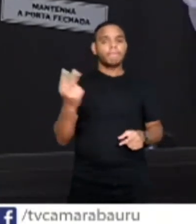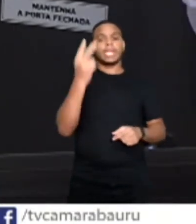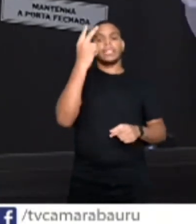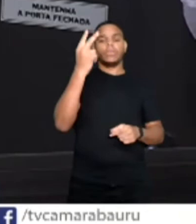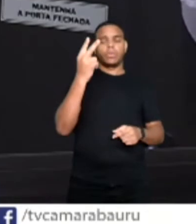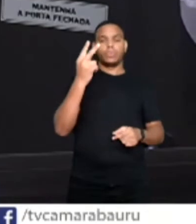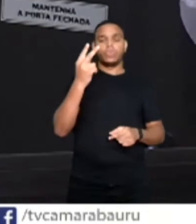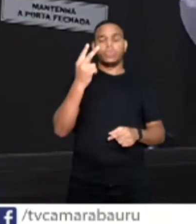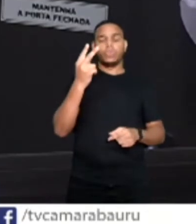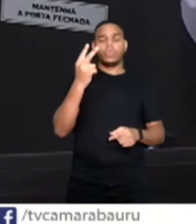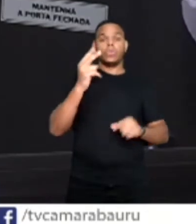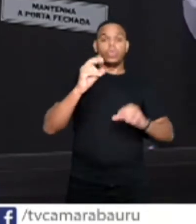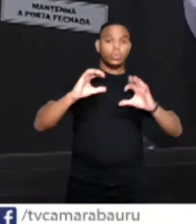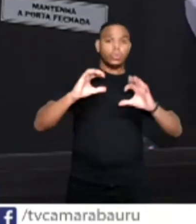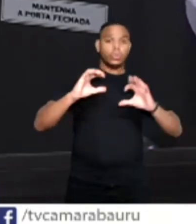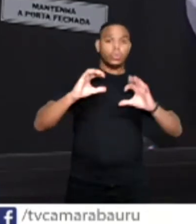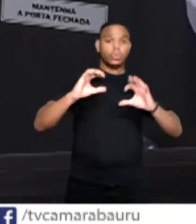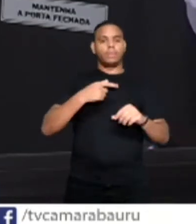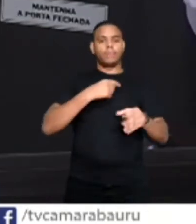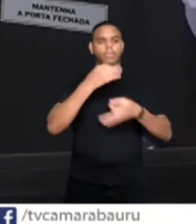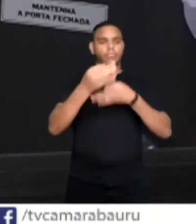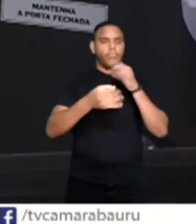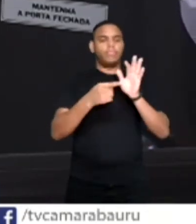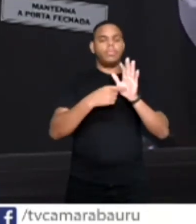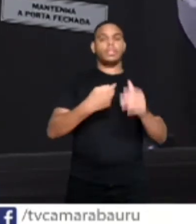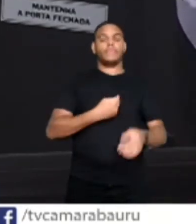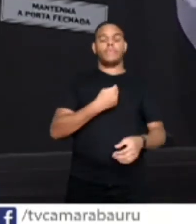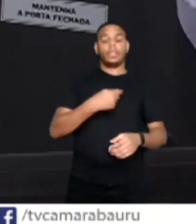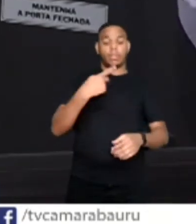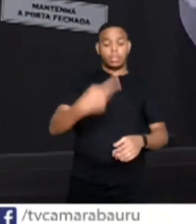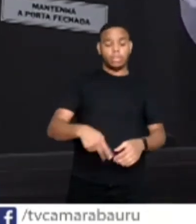de todas as manifestações da vida em Bauru.